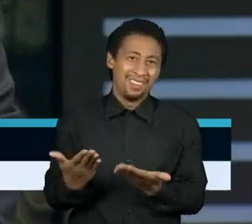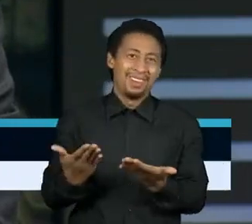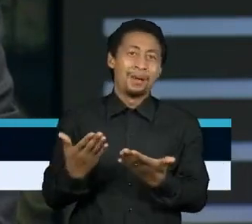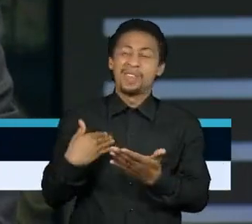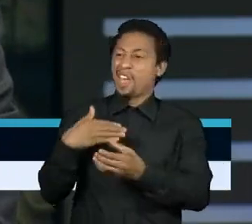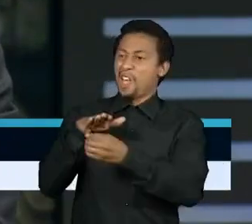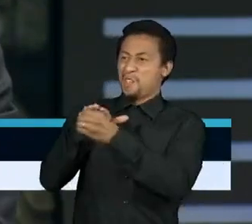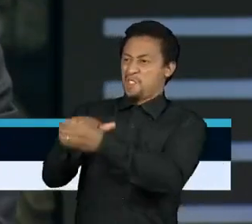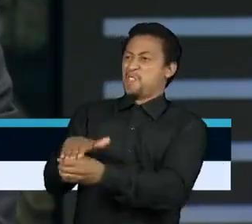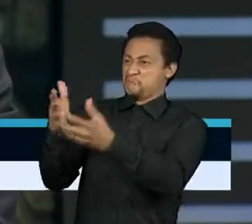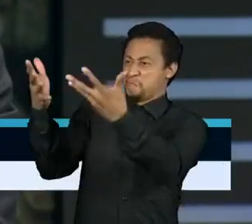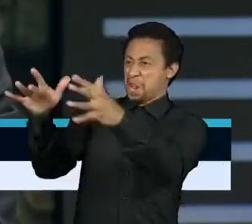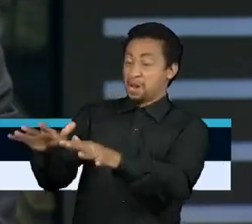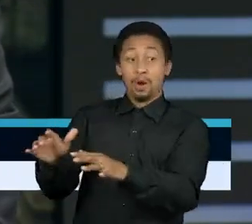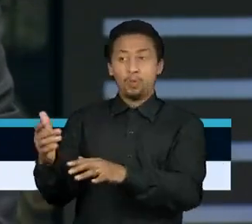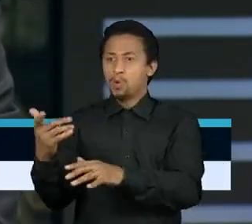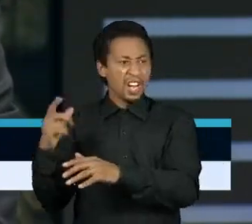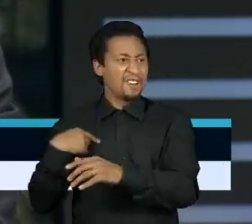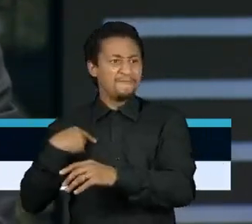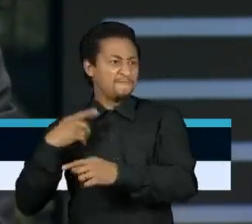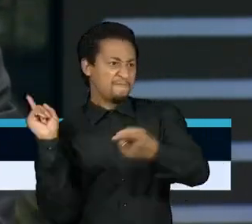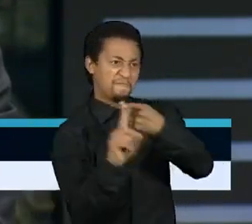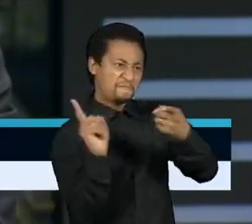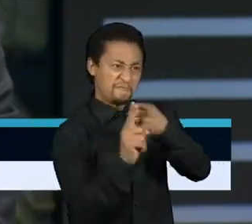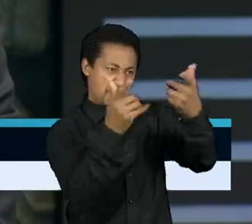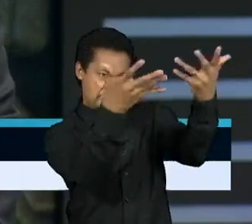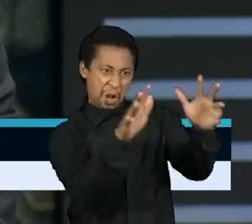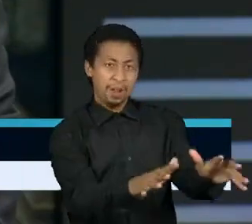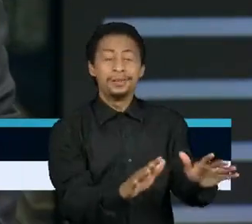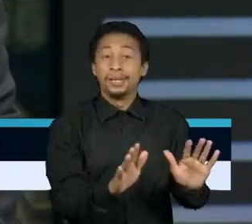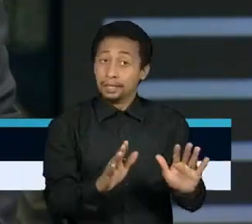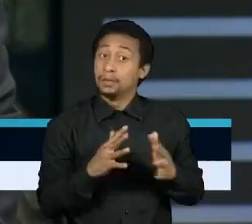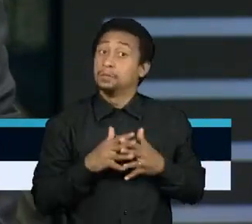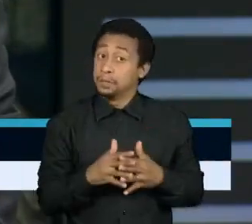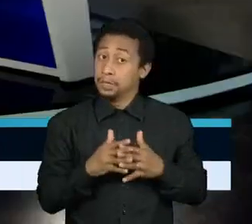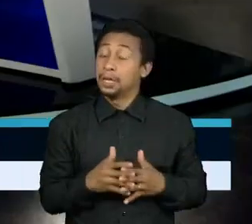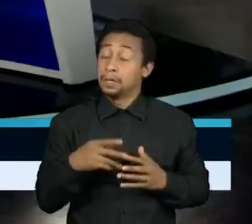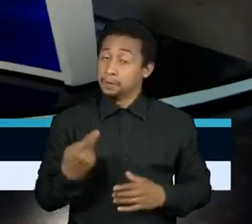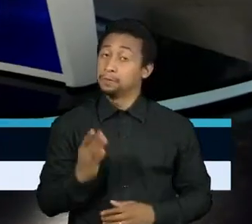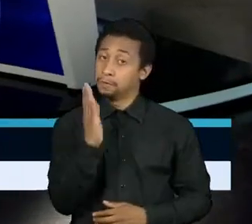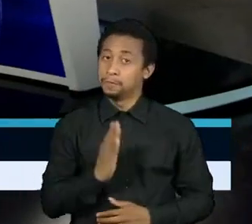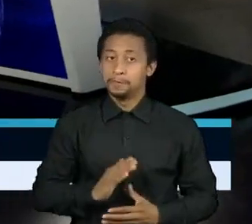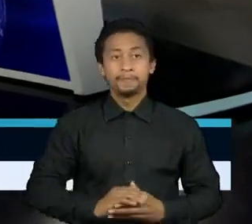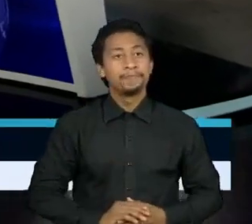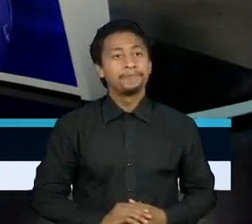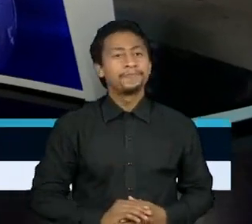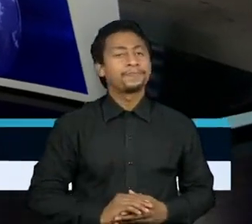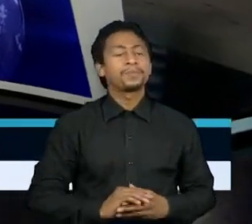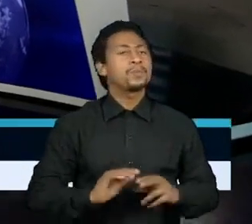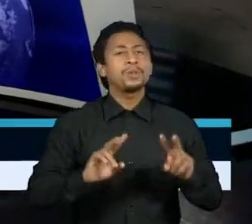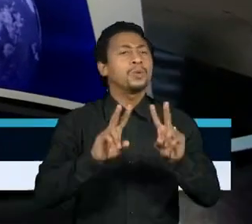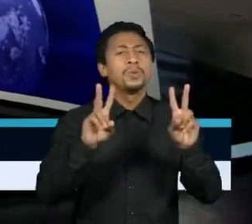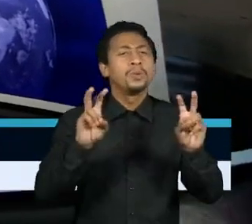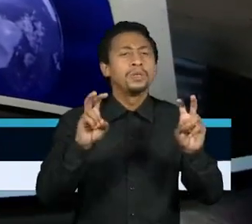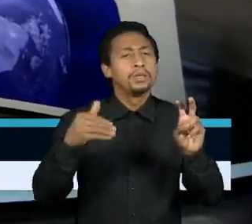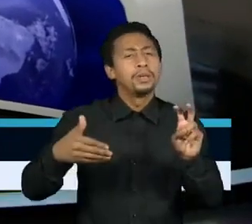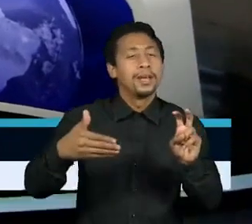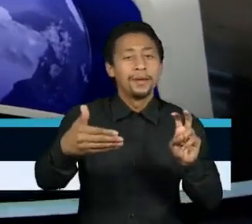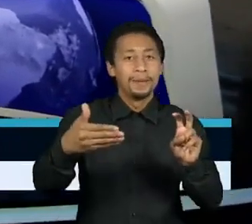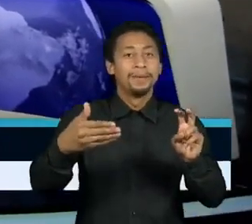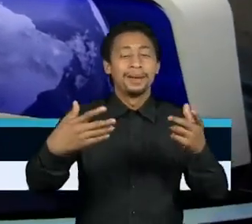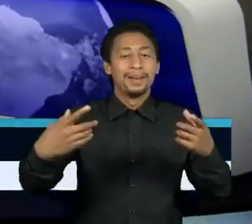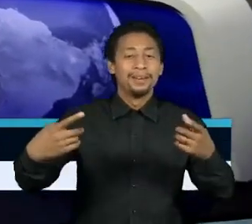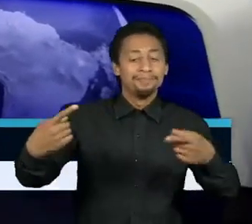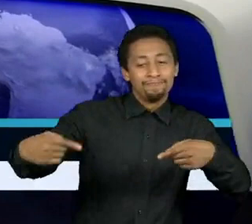coisa que é muito fácil no Brasil e muito preocupante na política. Quais temas devem virar munição na campanha do ano que